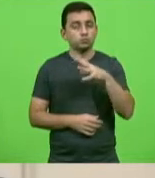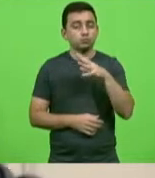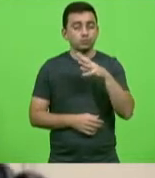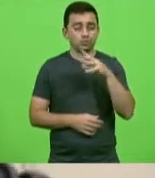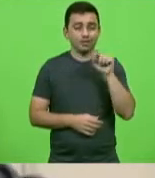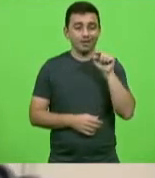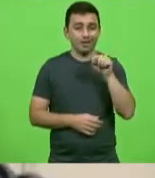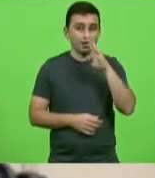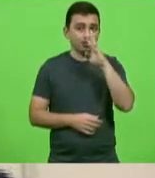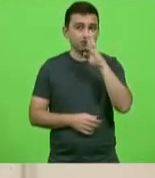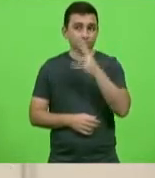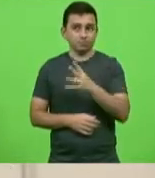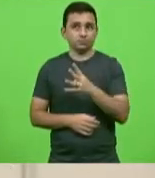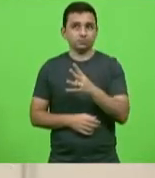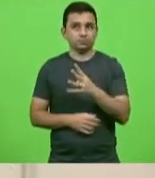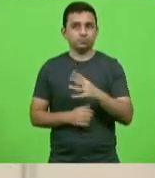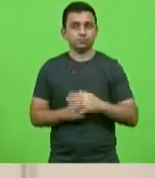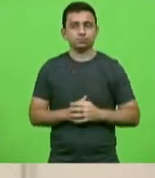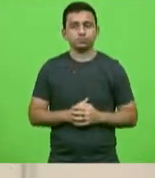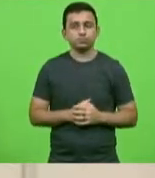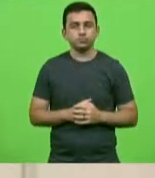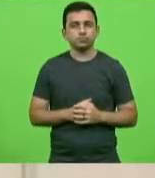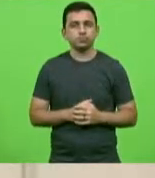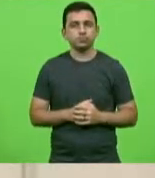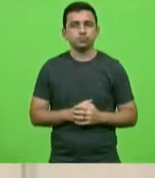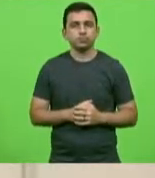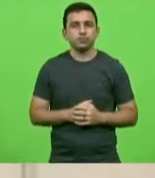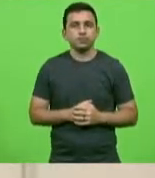denunciantes na petição de representação.